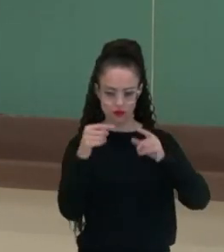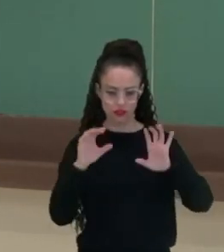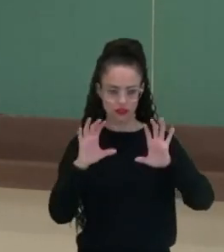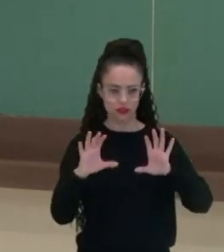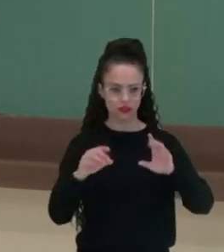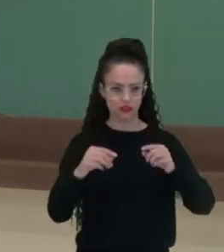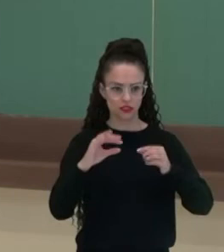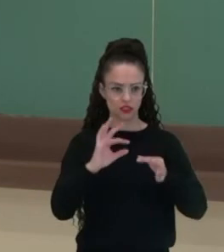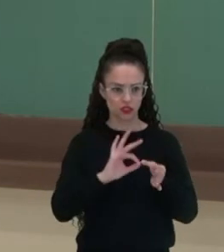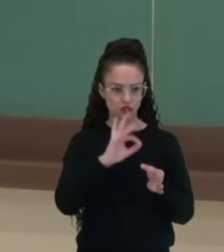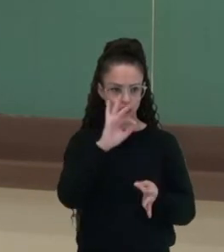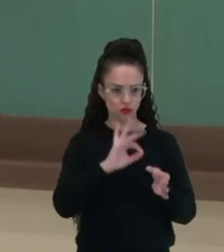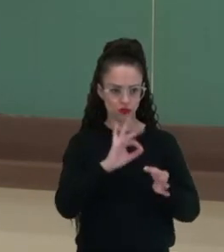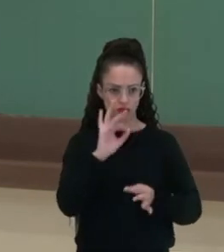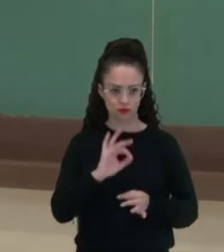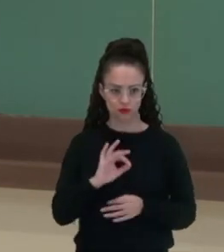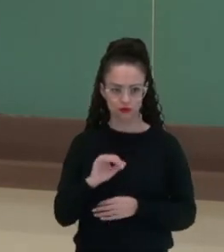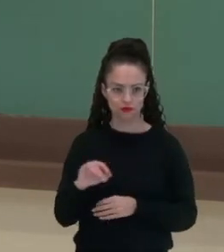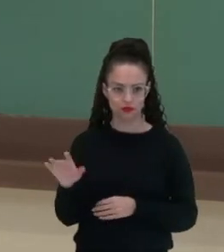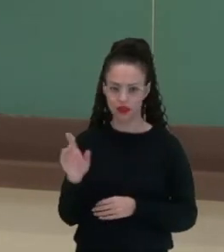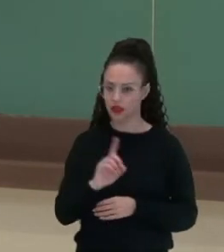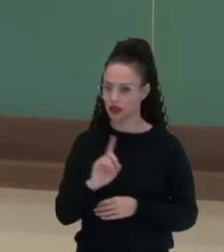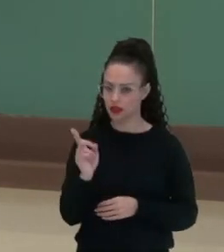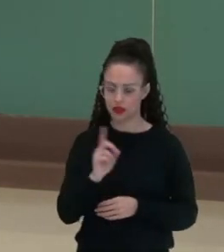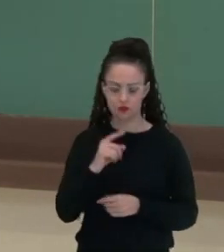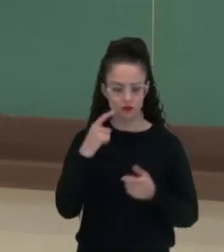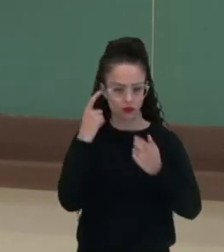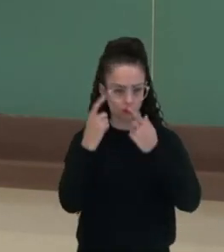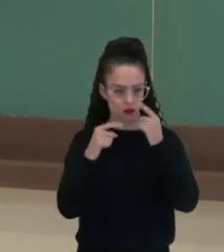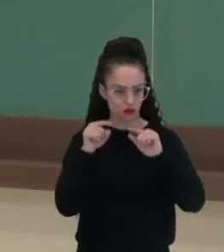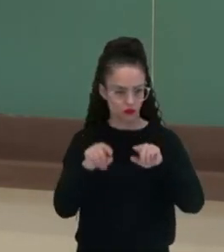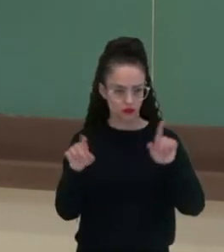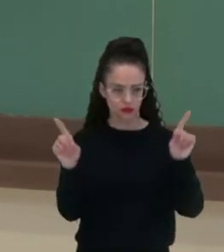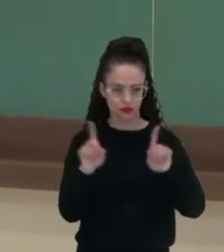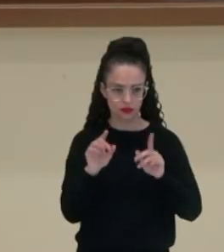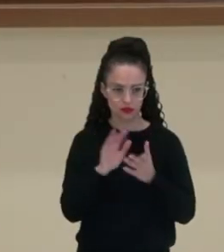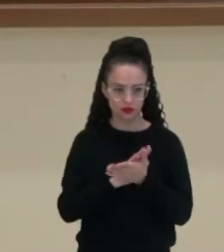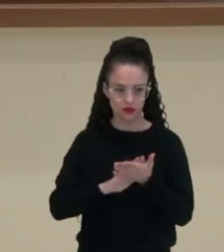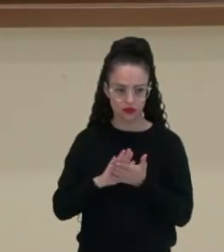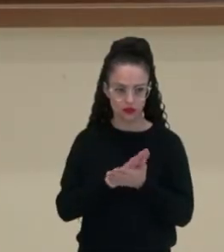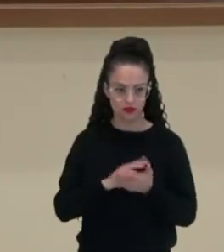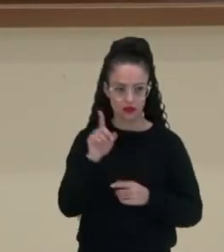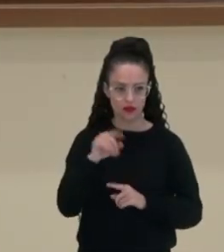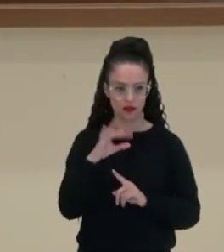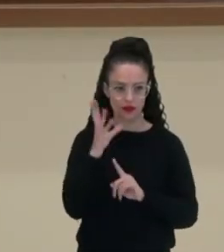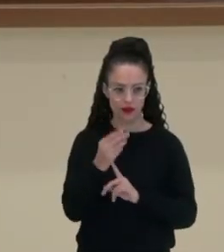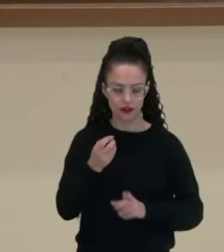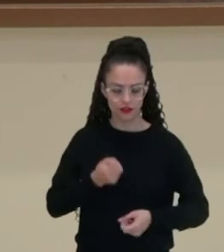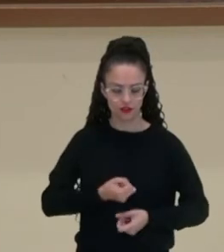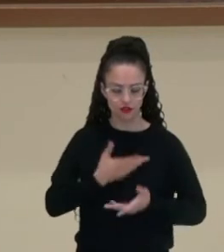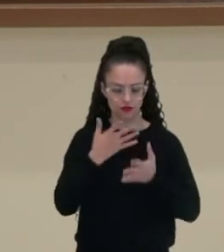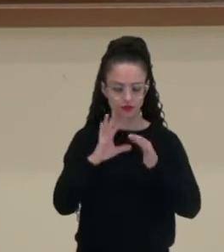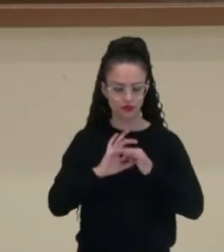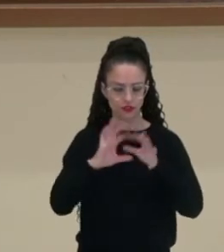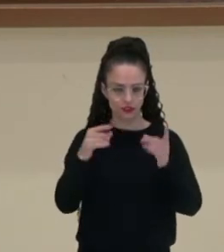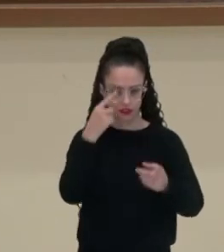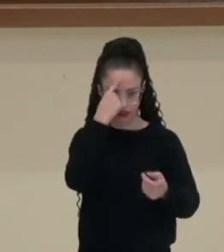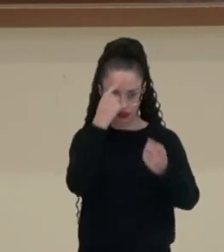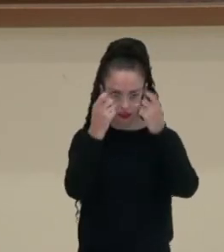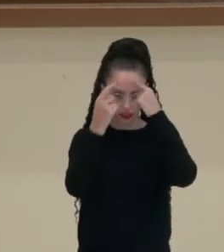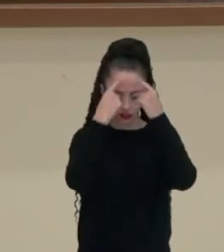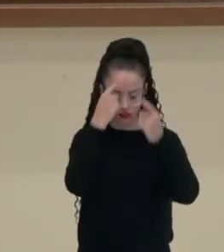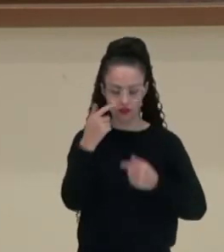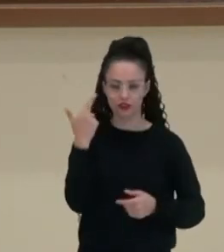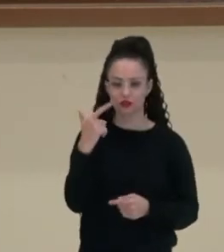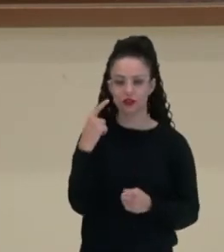tamanho da figura, né, mais para cá. Não, eles não têm essa preocupação. Eles fazem uma arte espontânea, né, criativa,